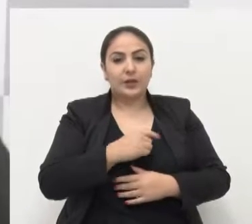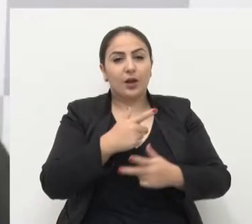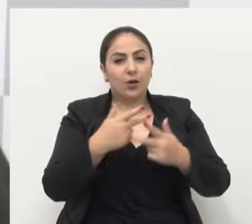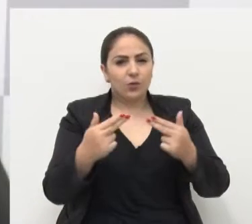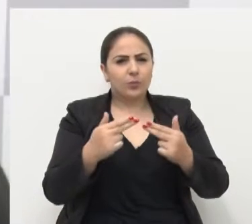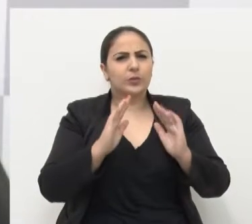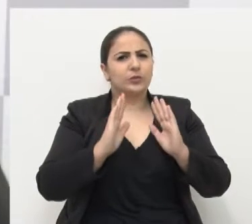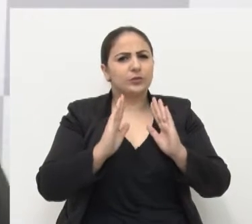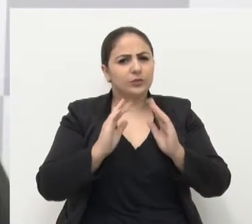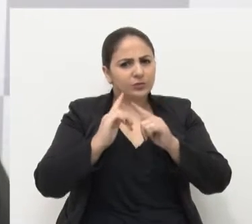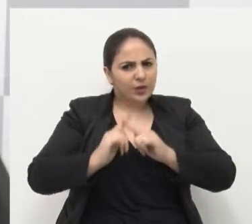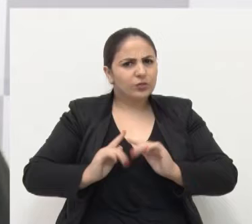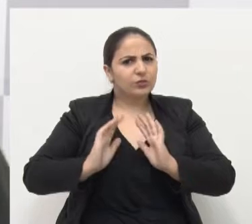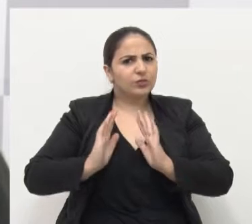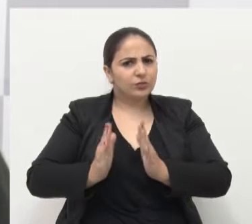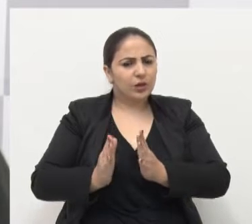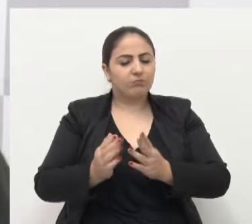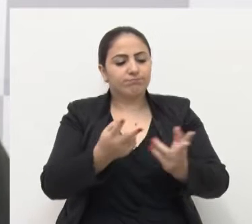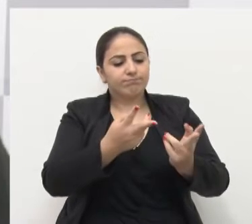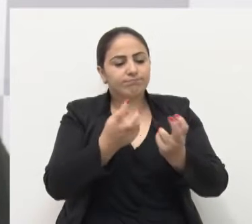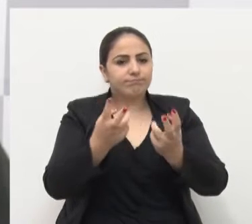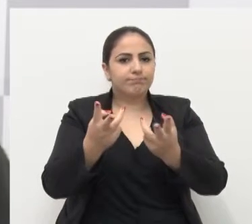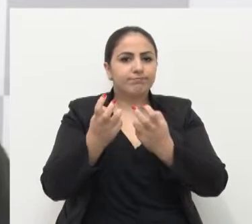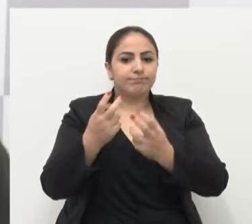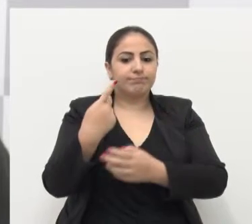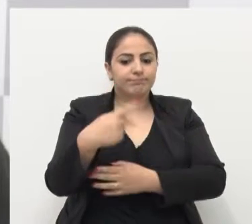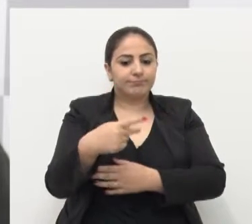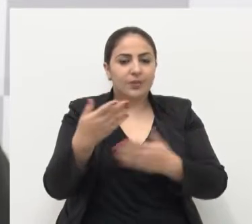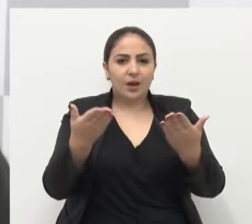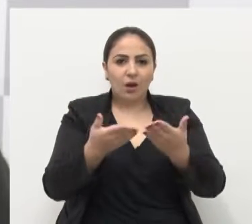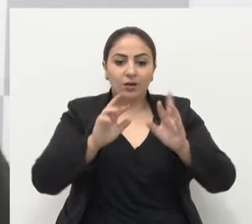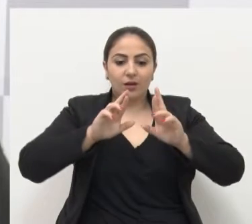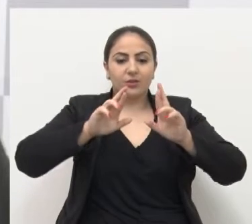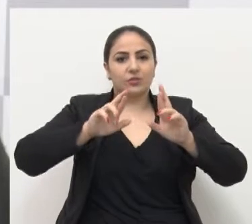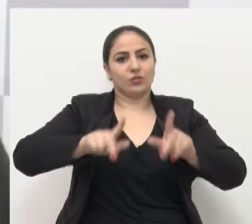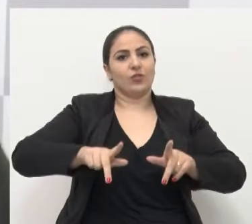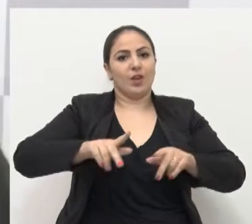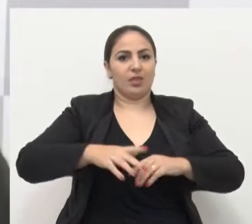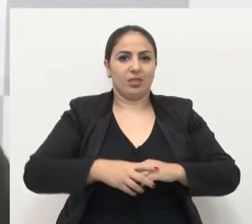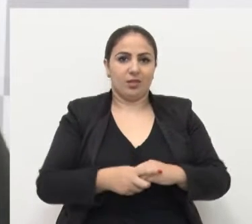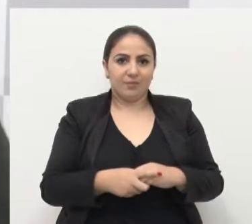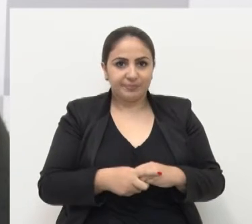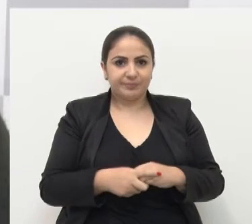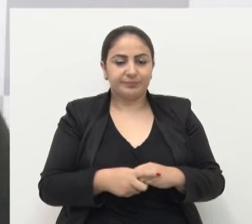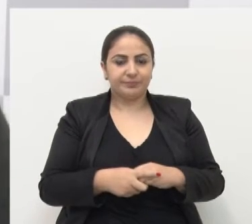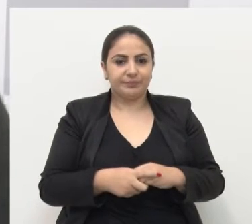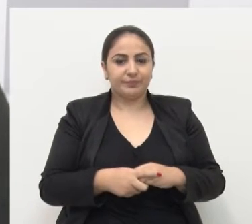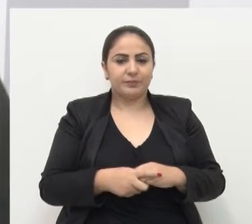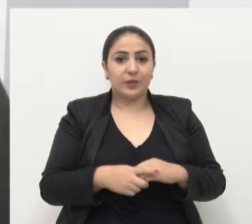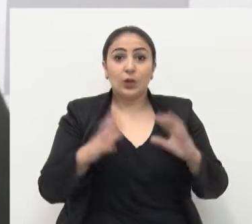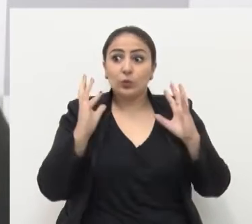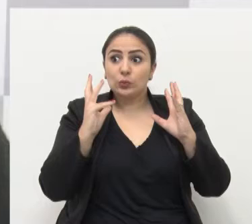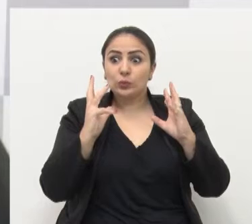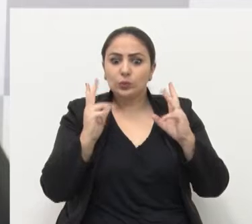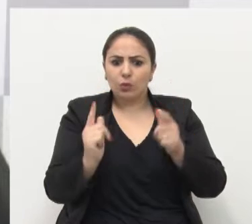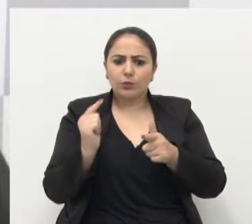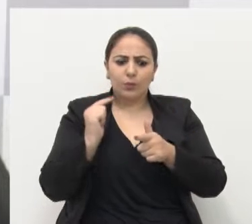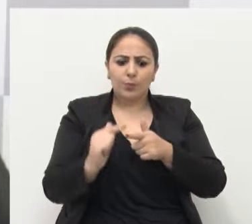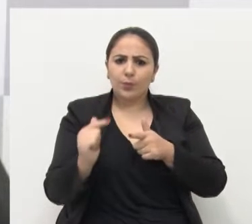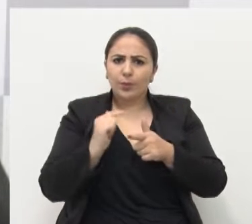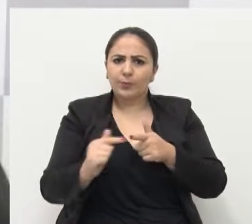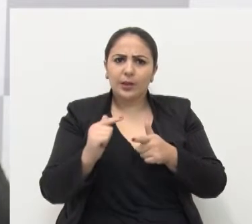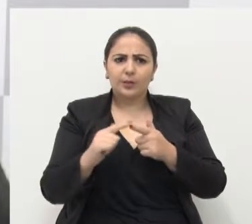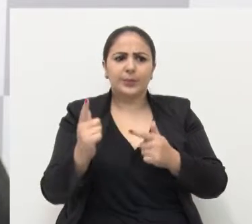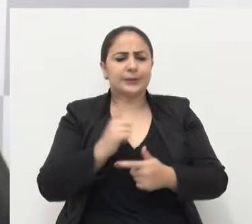aqui algumas legislaturas né estou percebendo que essa é um pouco diferente né todos os problemas